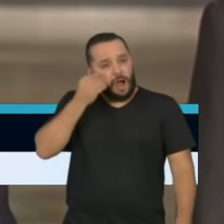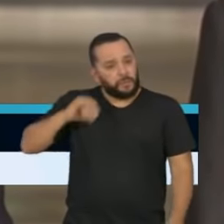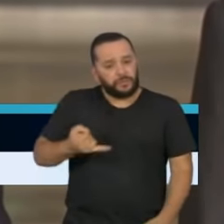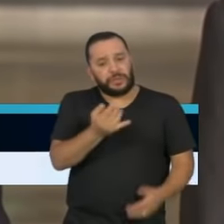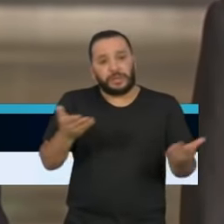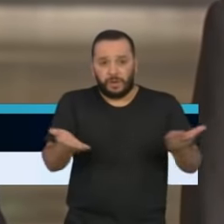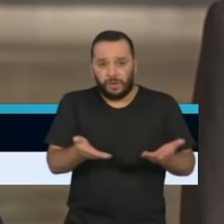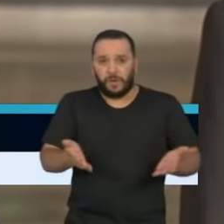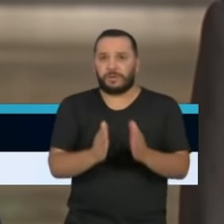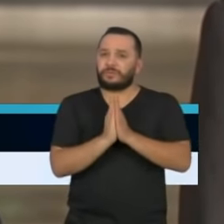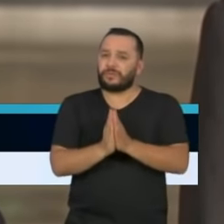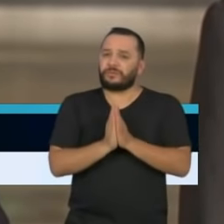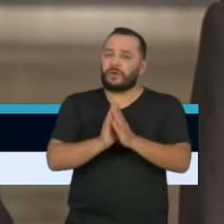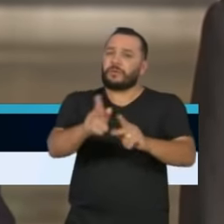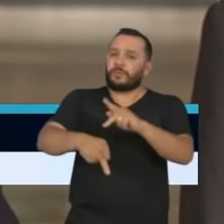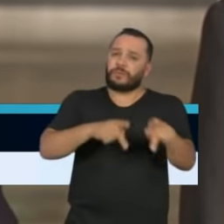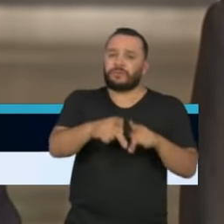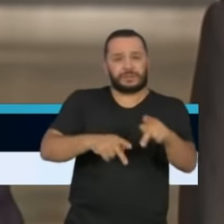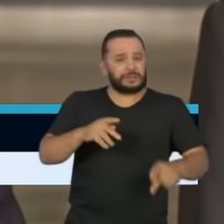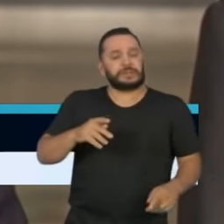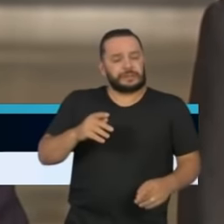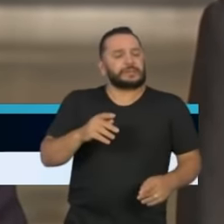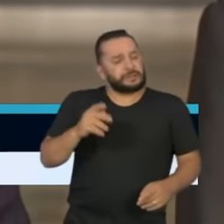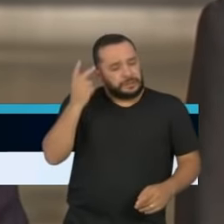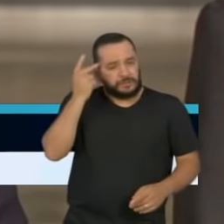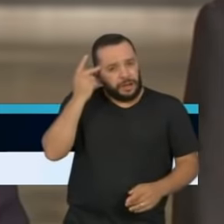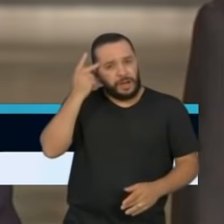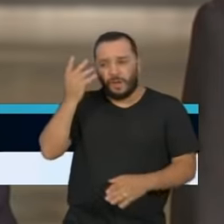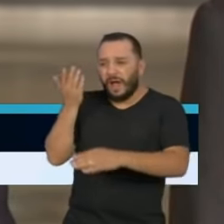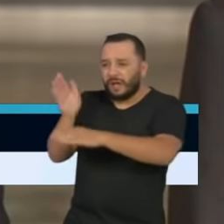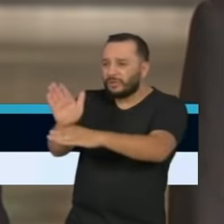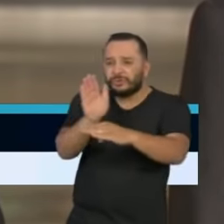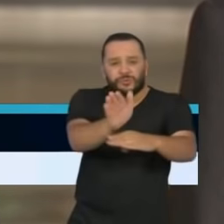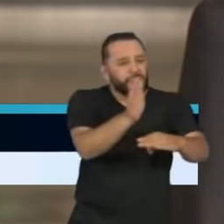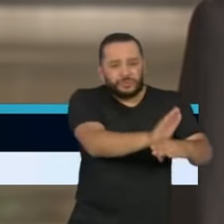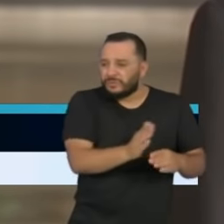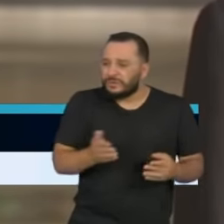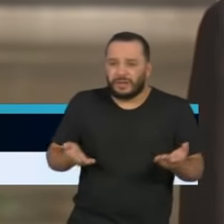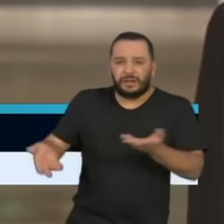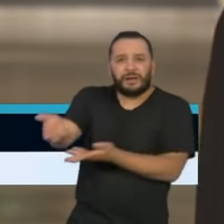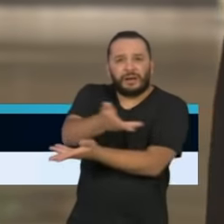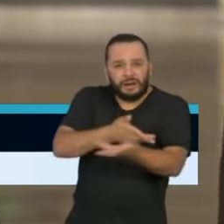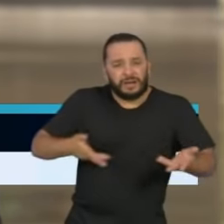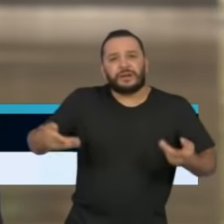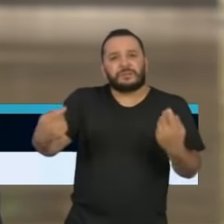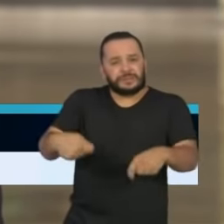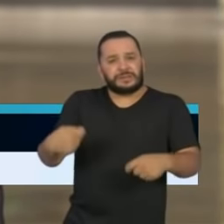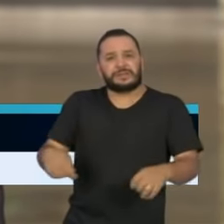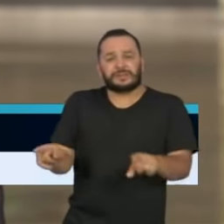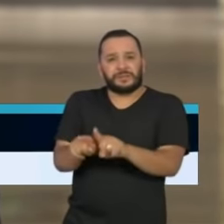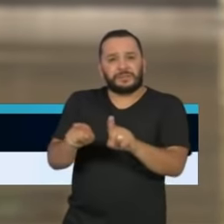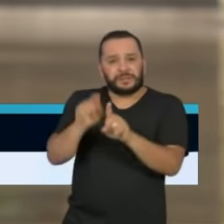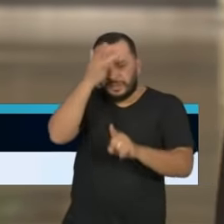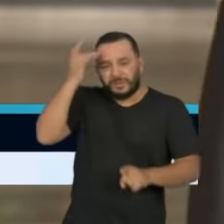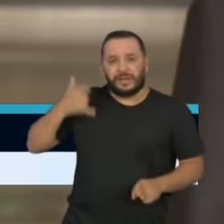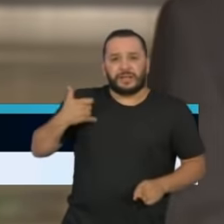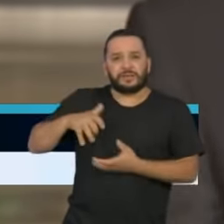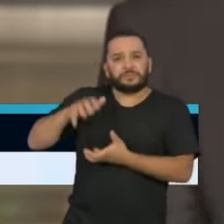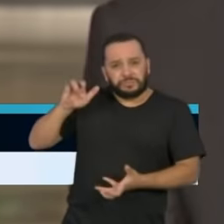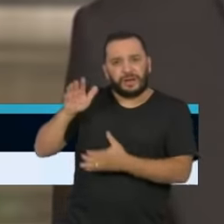pedir à população de São Paulo que tenha reação solidária, ajude a quem precisar e especialmente as pessoas com mais de 60